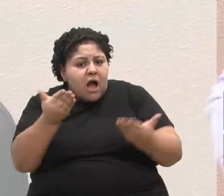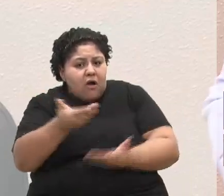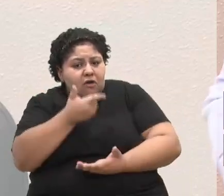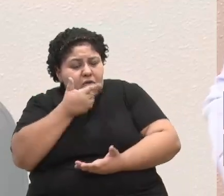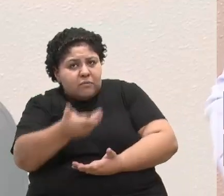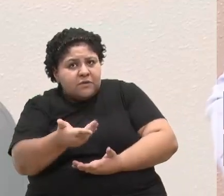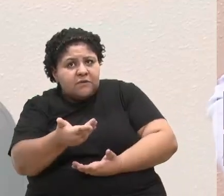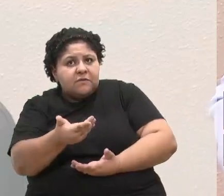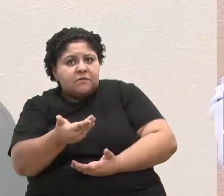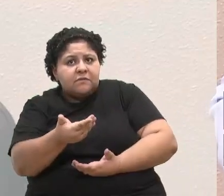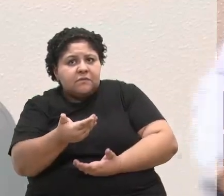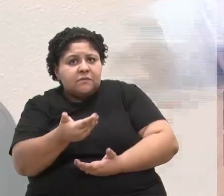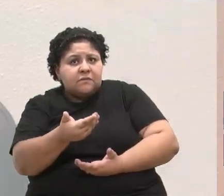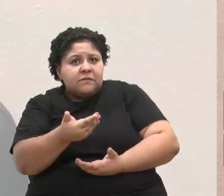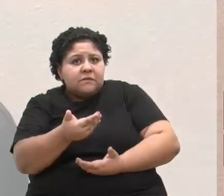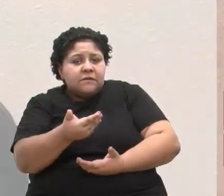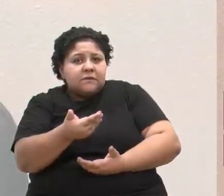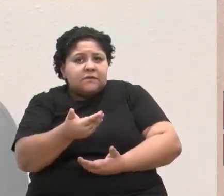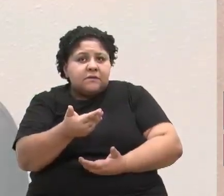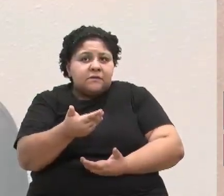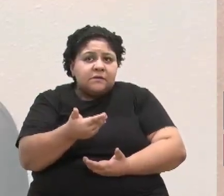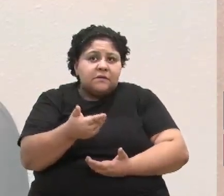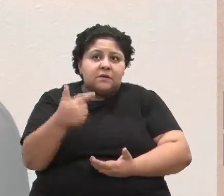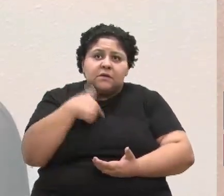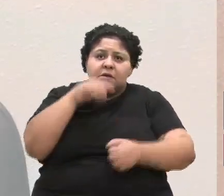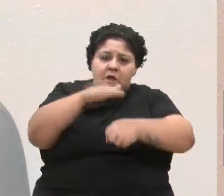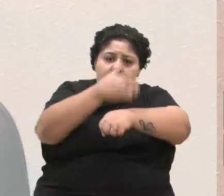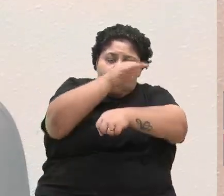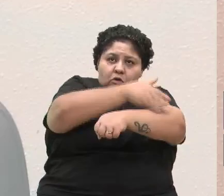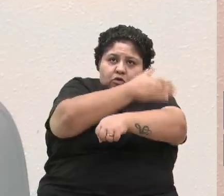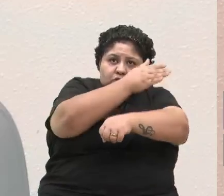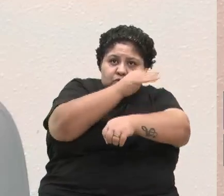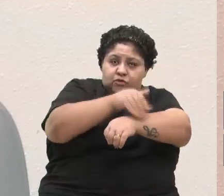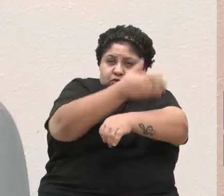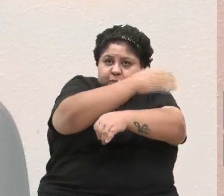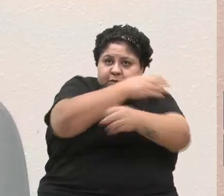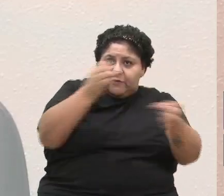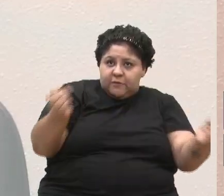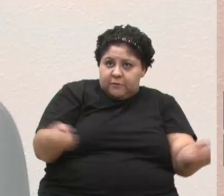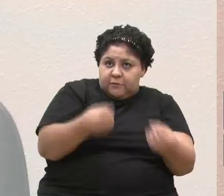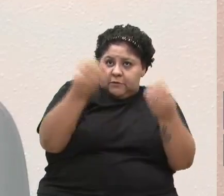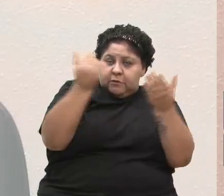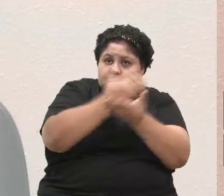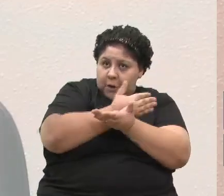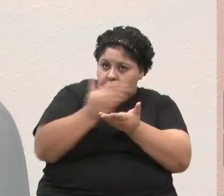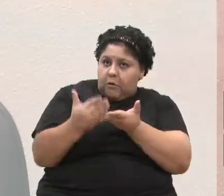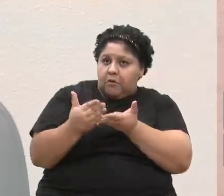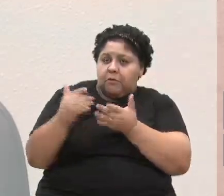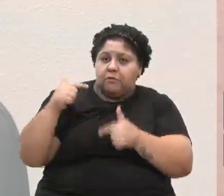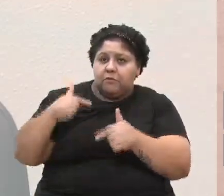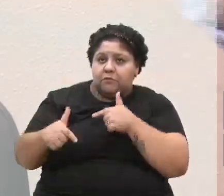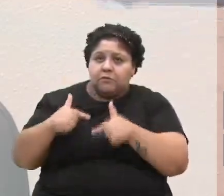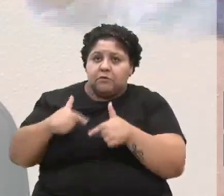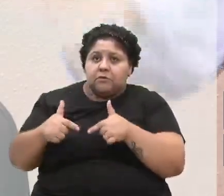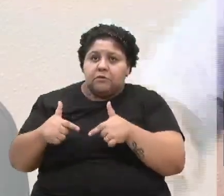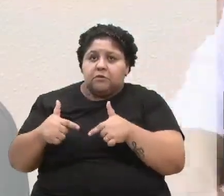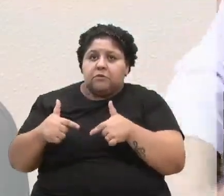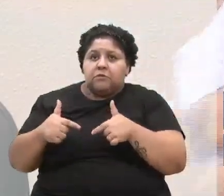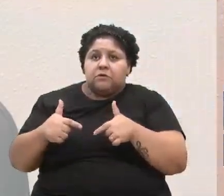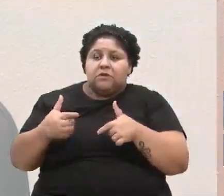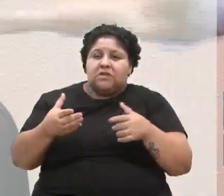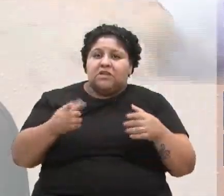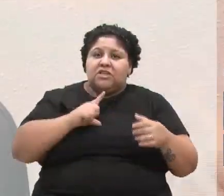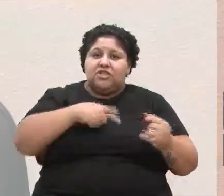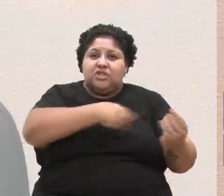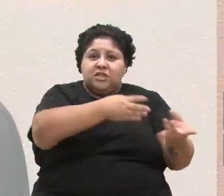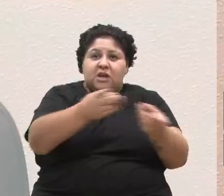efetivo. Estava lá em cima nos pavilhões esse final de semana para começar uma operação. Estava tomado de viatura,